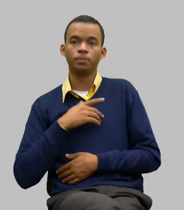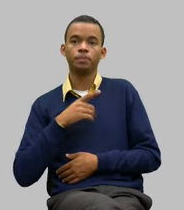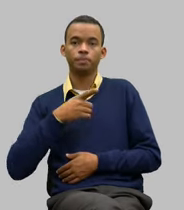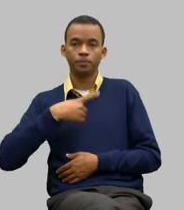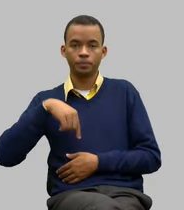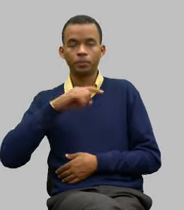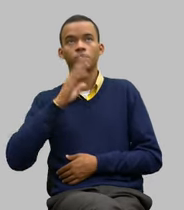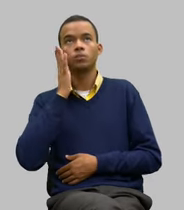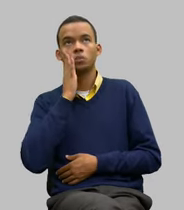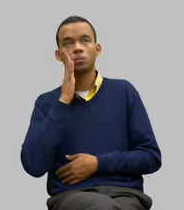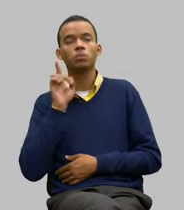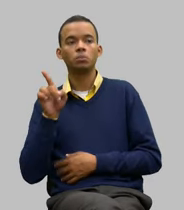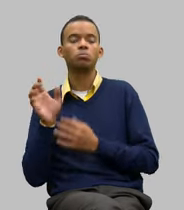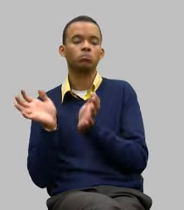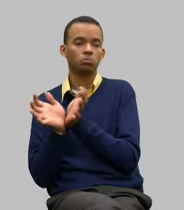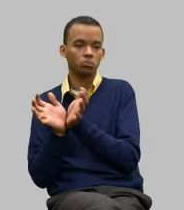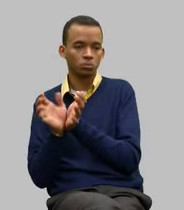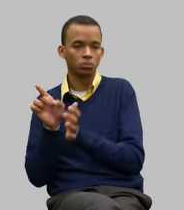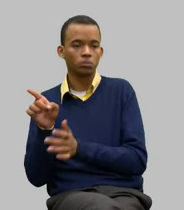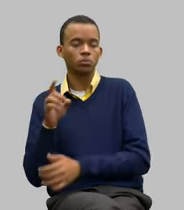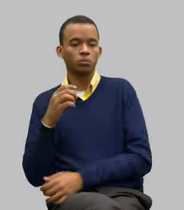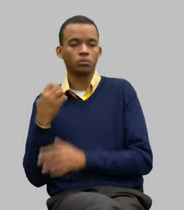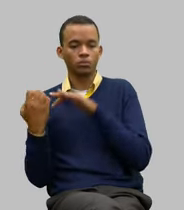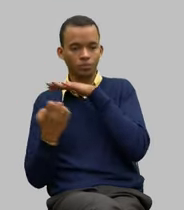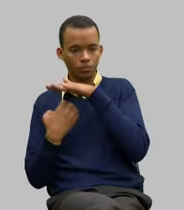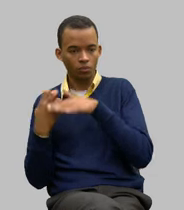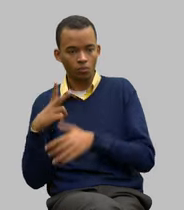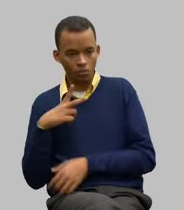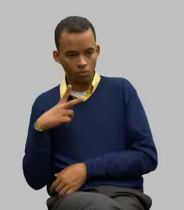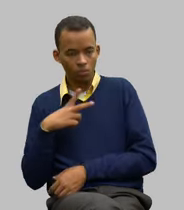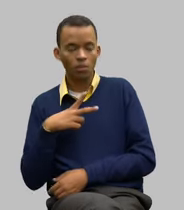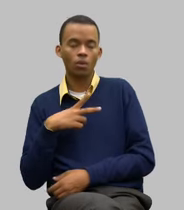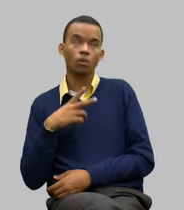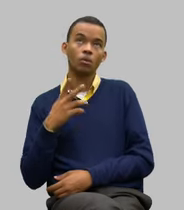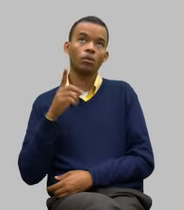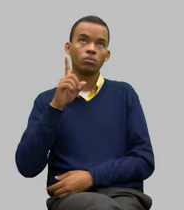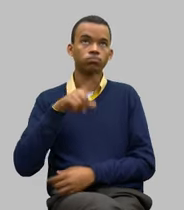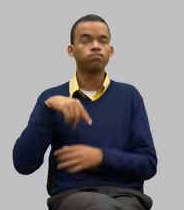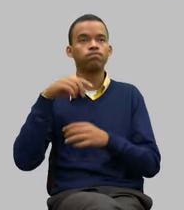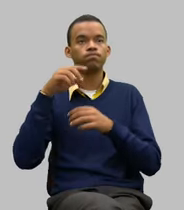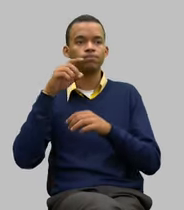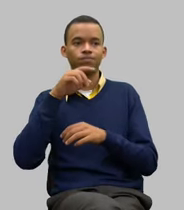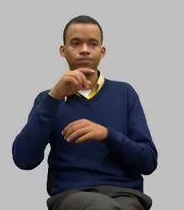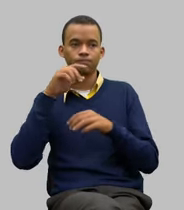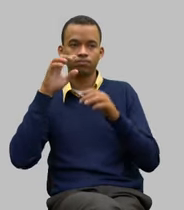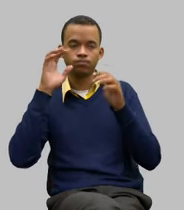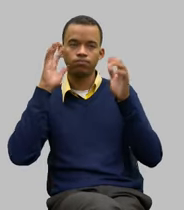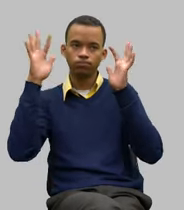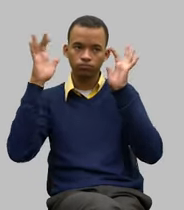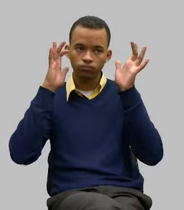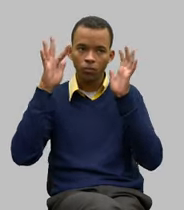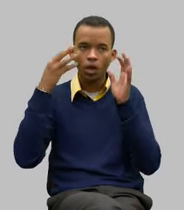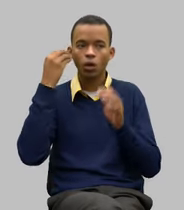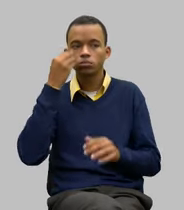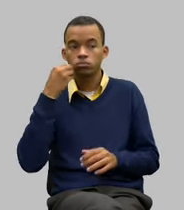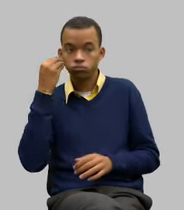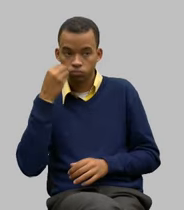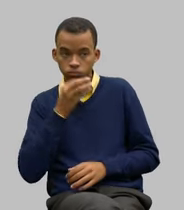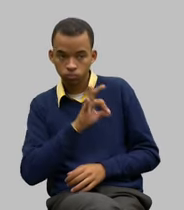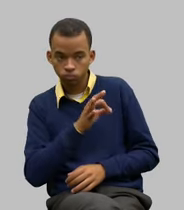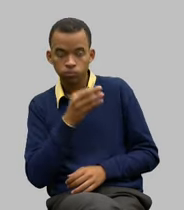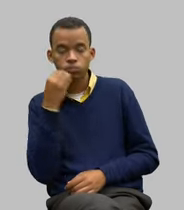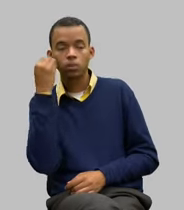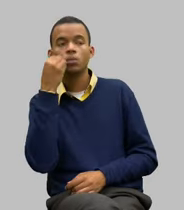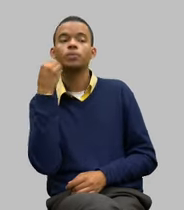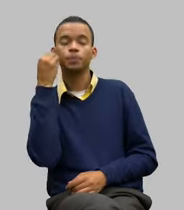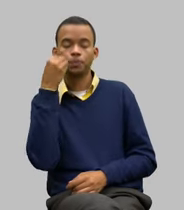gar realmente é uma ideia acredito que o senhor está ainda em fase de sim experimento de experimento